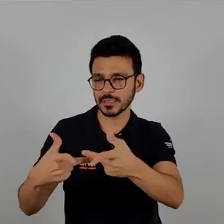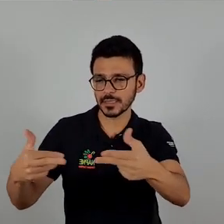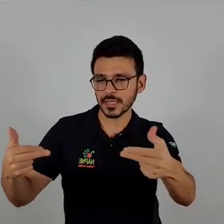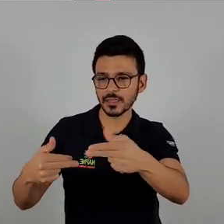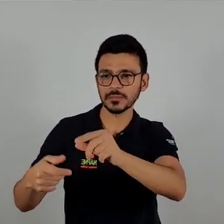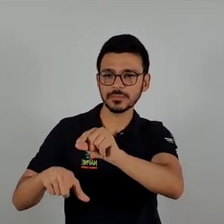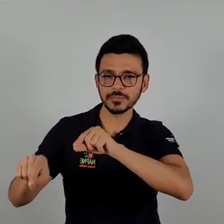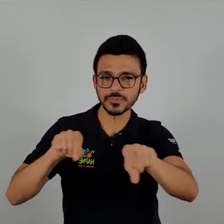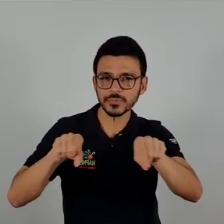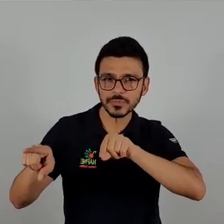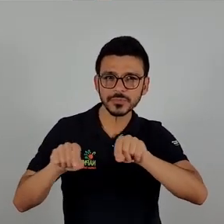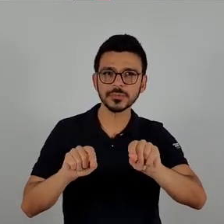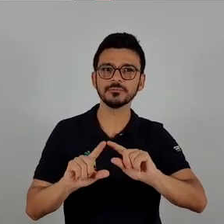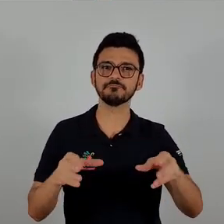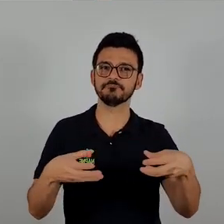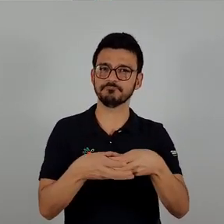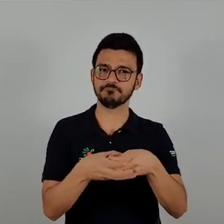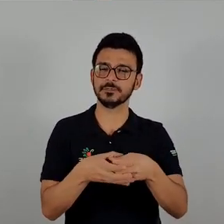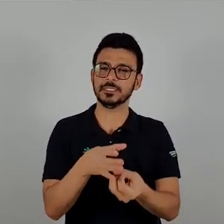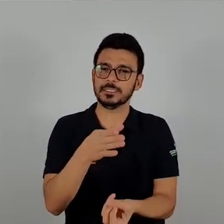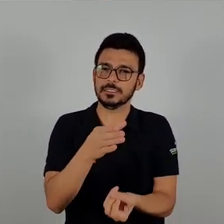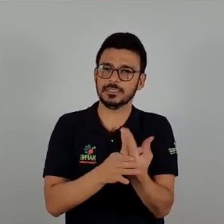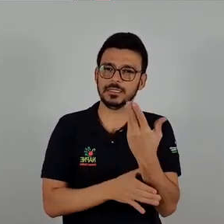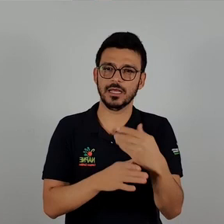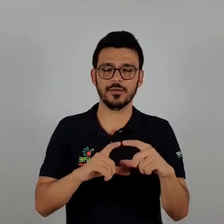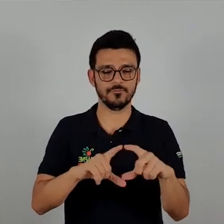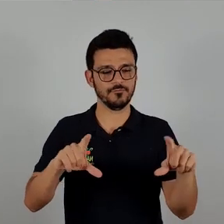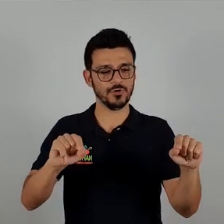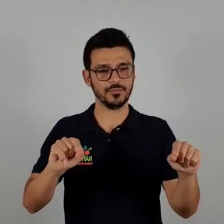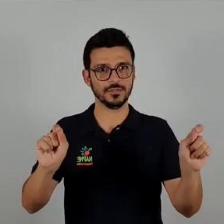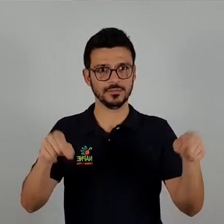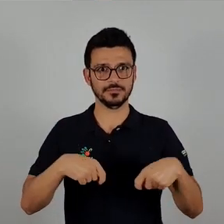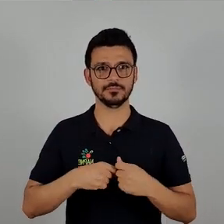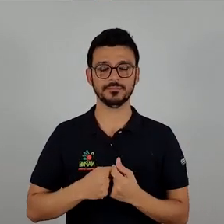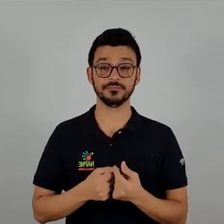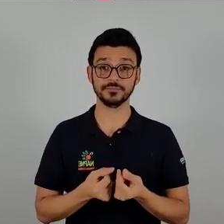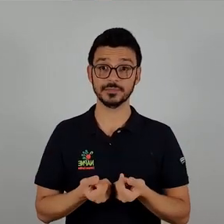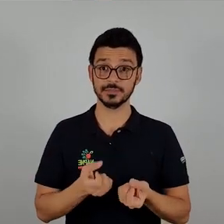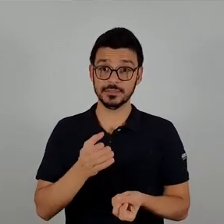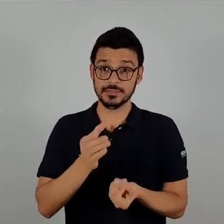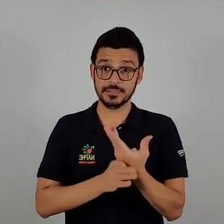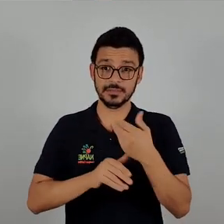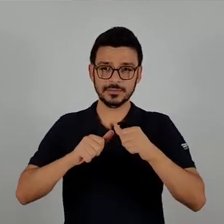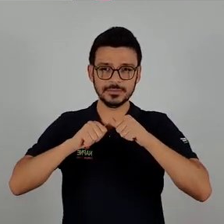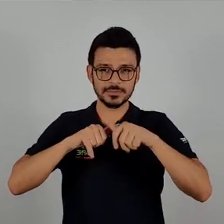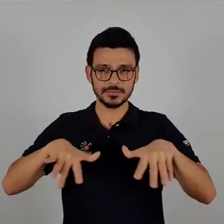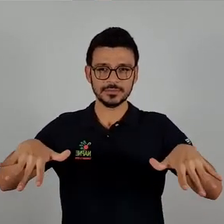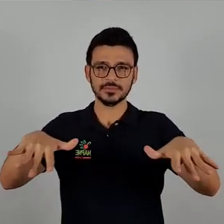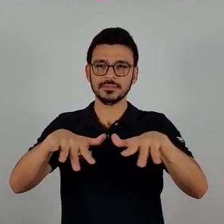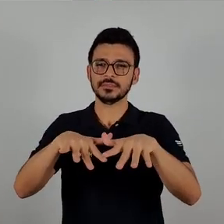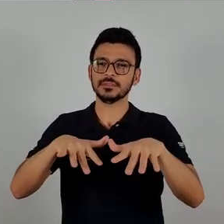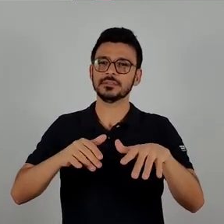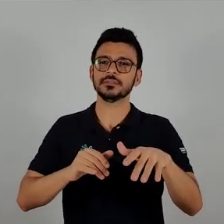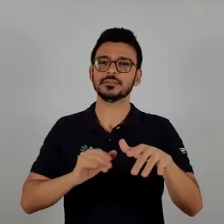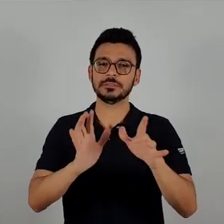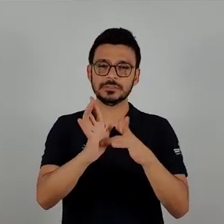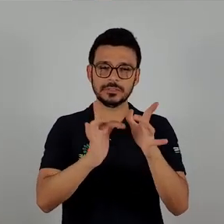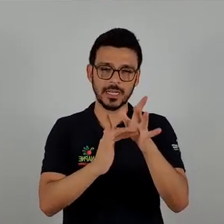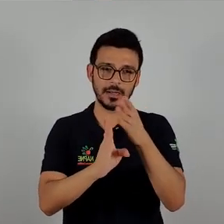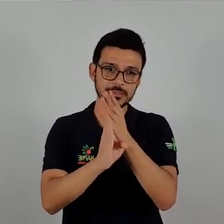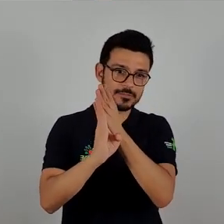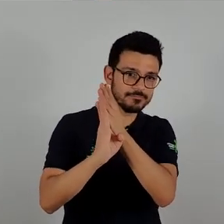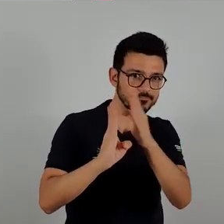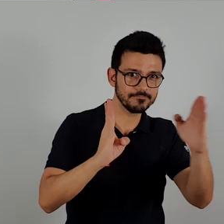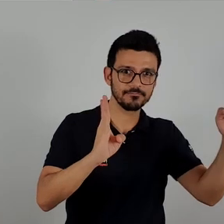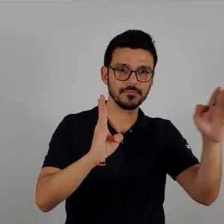Han. E em 1098 depois de Cristo, o governo chinês fez uma publicação no dicionário de drogas, que